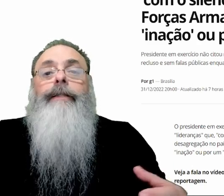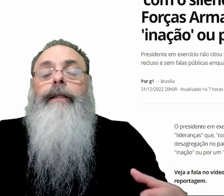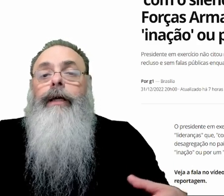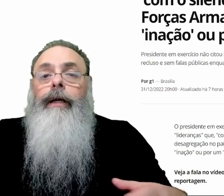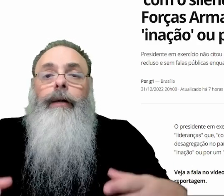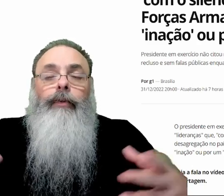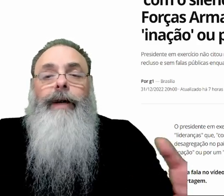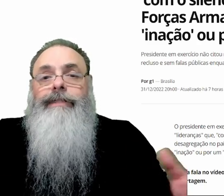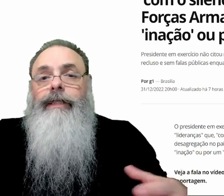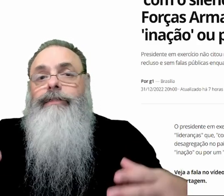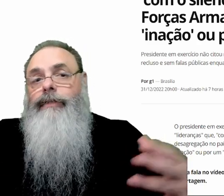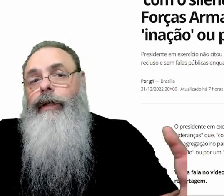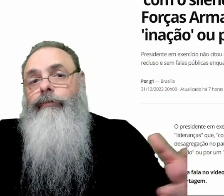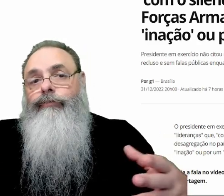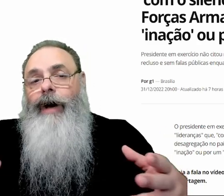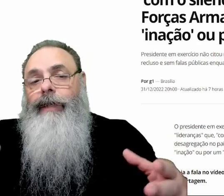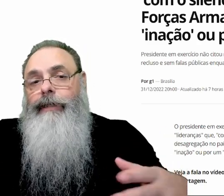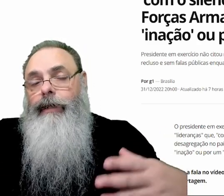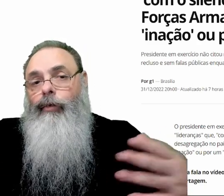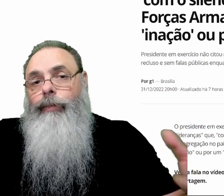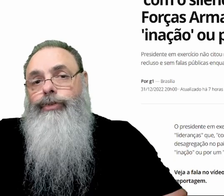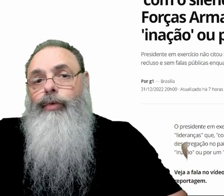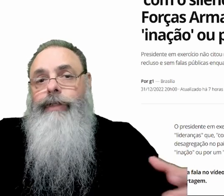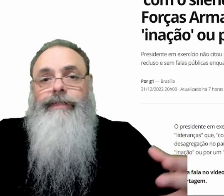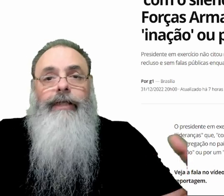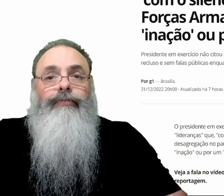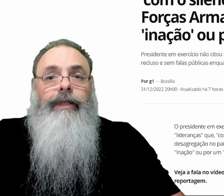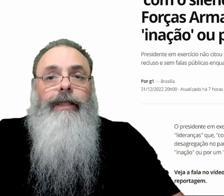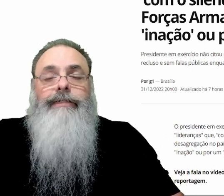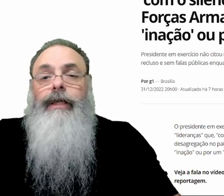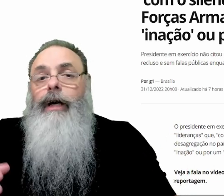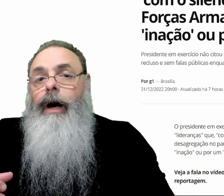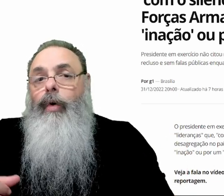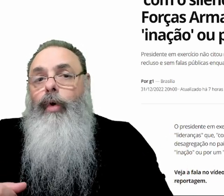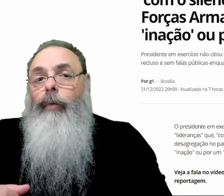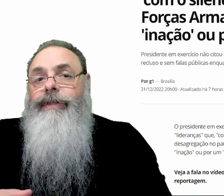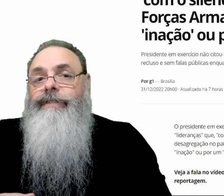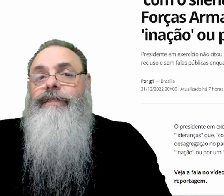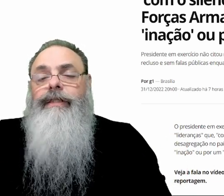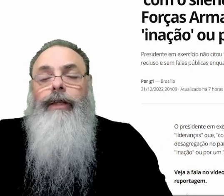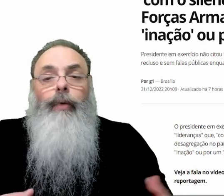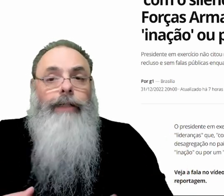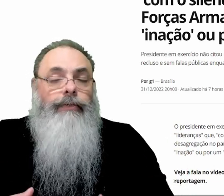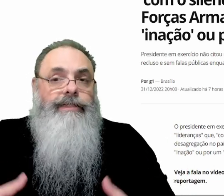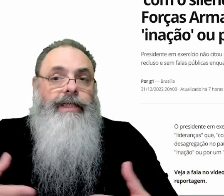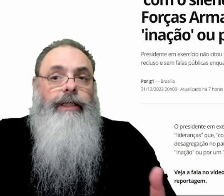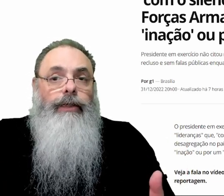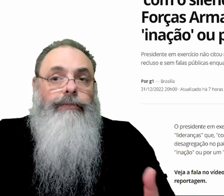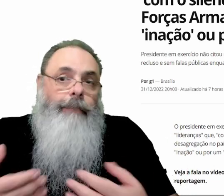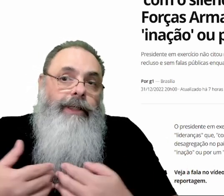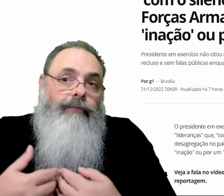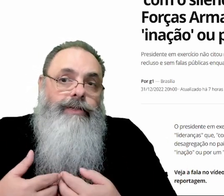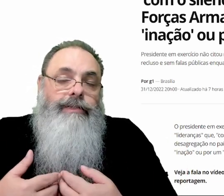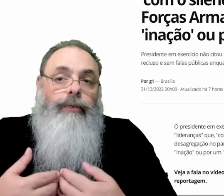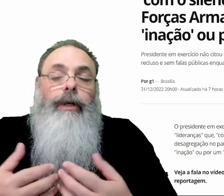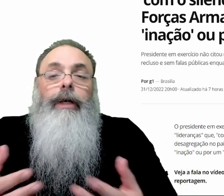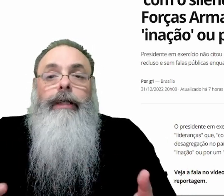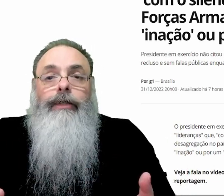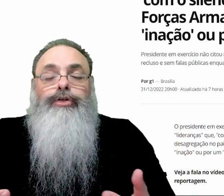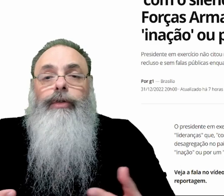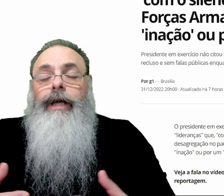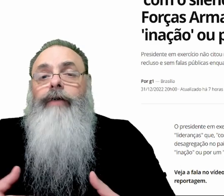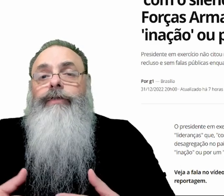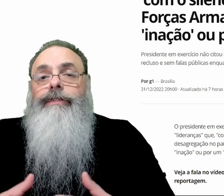democrata, né? Por mais que ele fale algumas coisas em referência ao golpe de 64, que seriam, na minha visão,